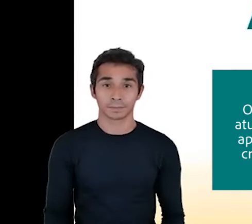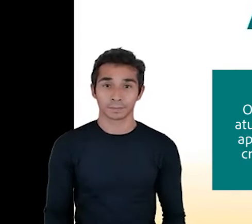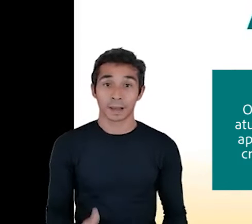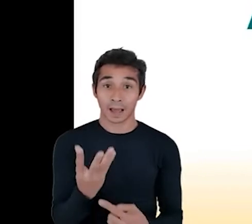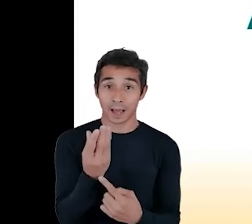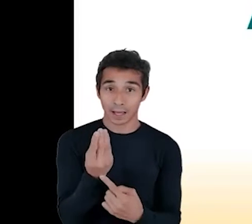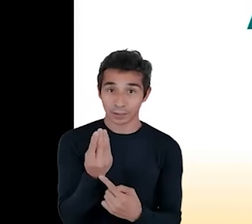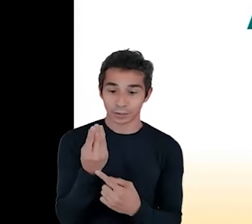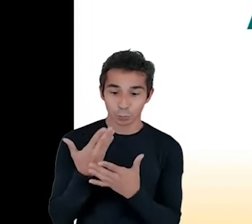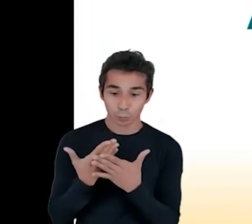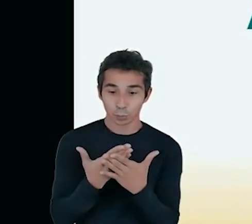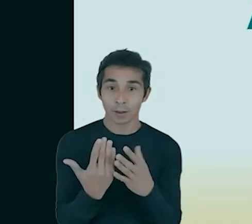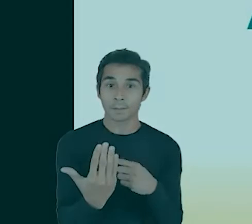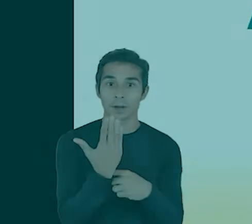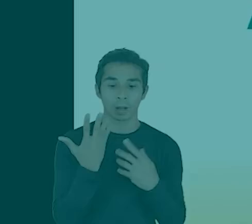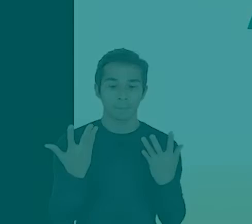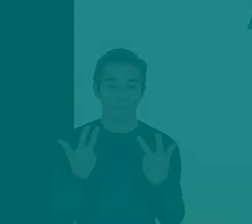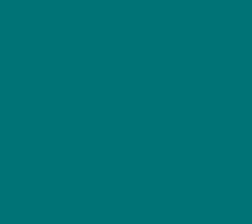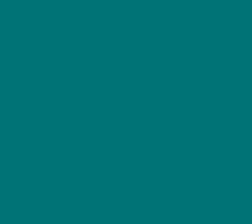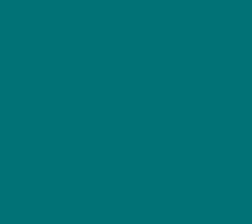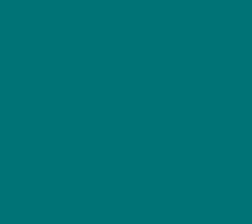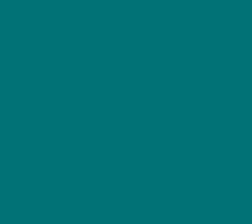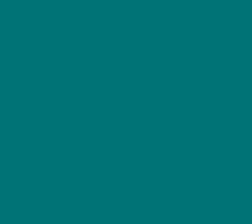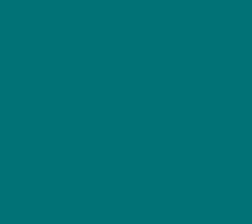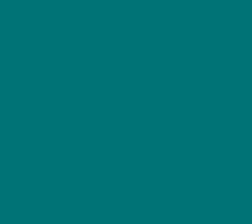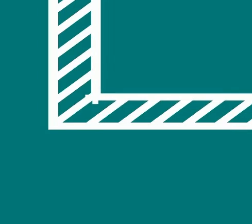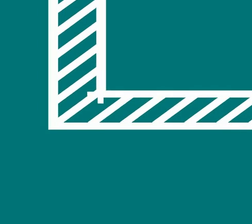desenvolve várias habilidades na gente, né?